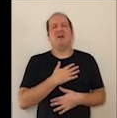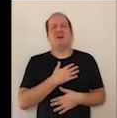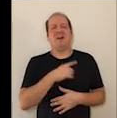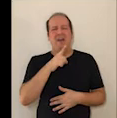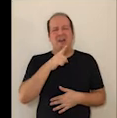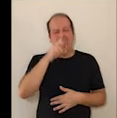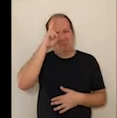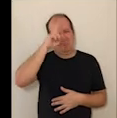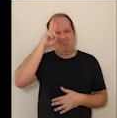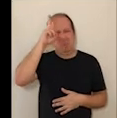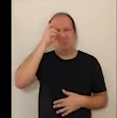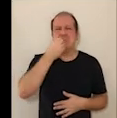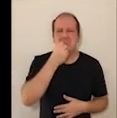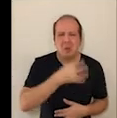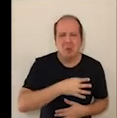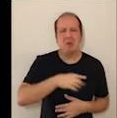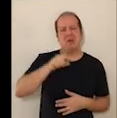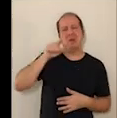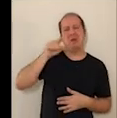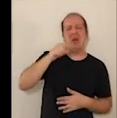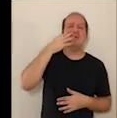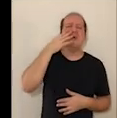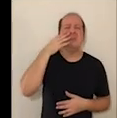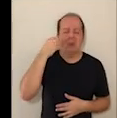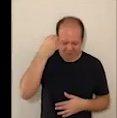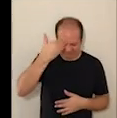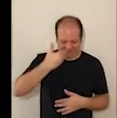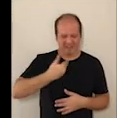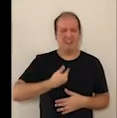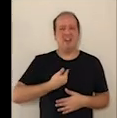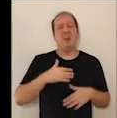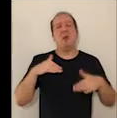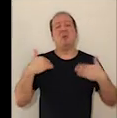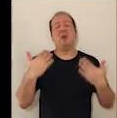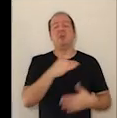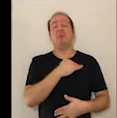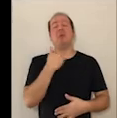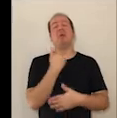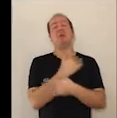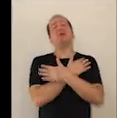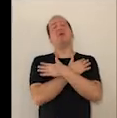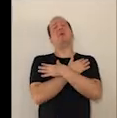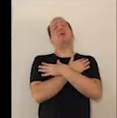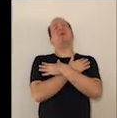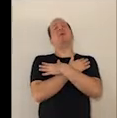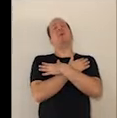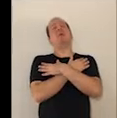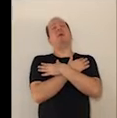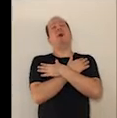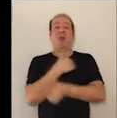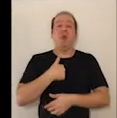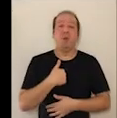Terá uma boa recordação do pobre Volpone quando ele estiver morto.